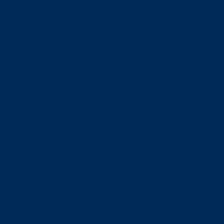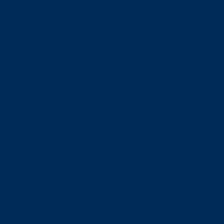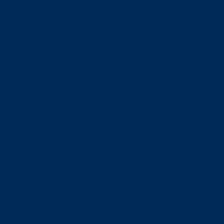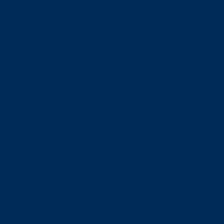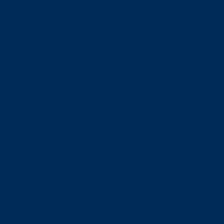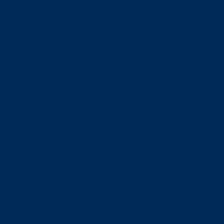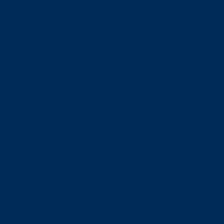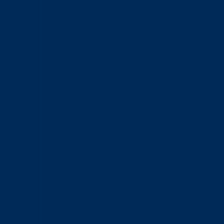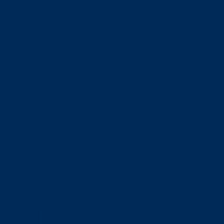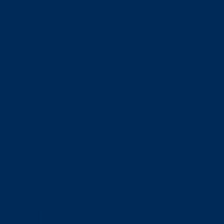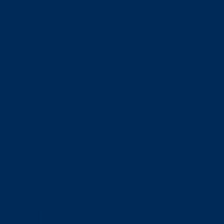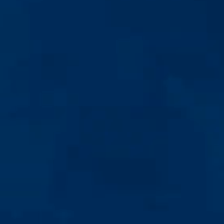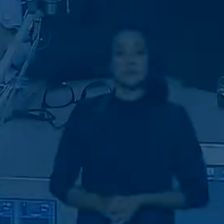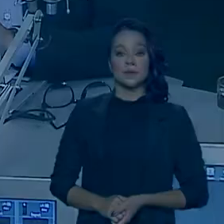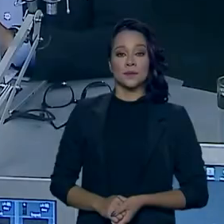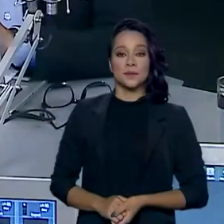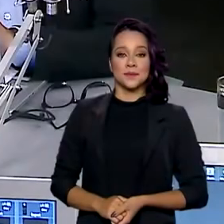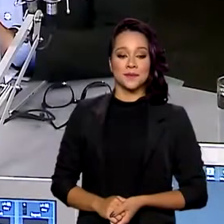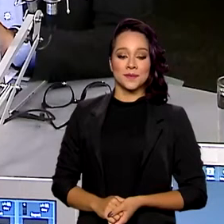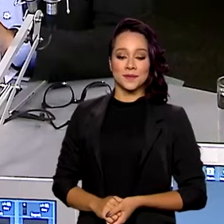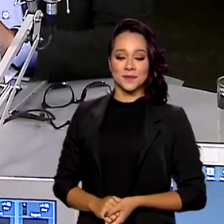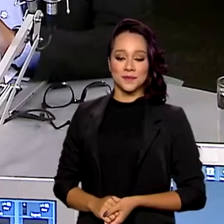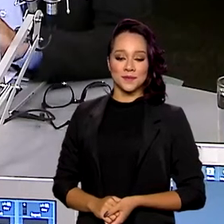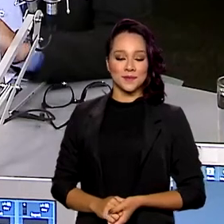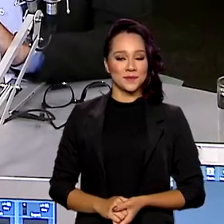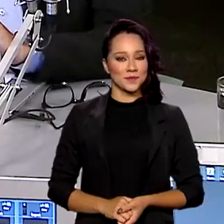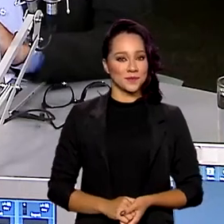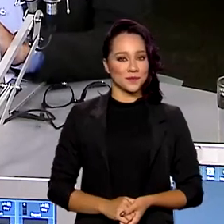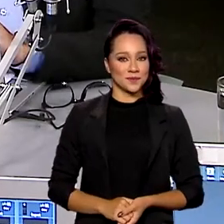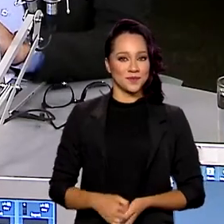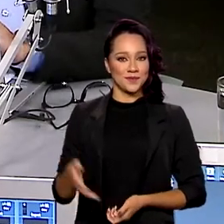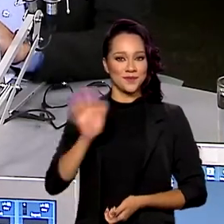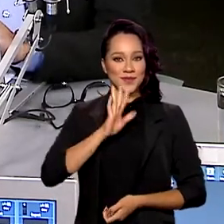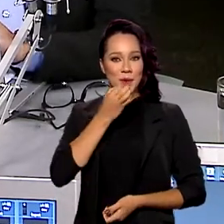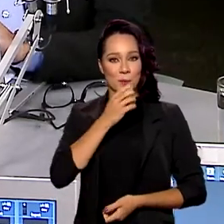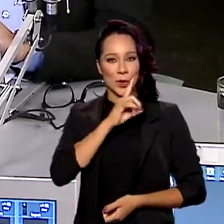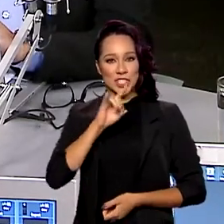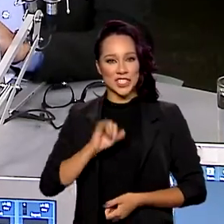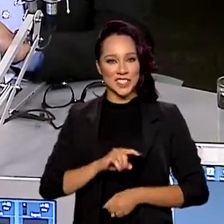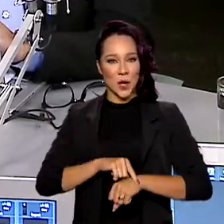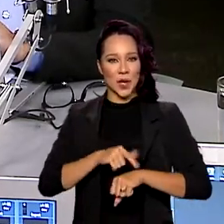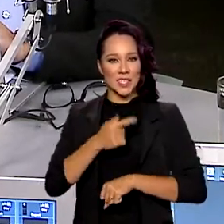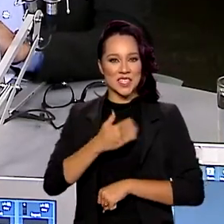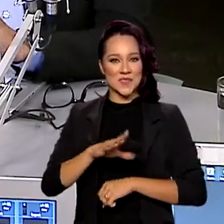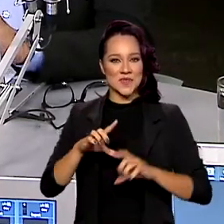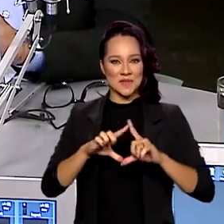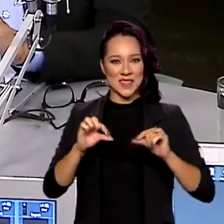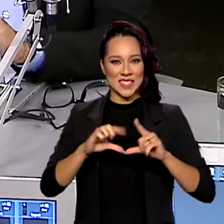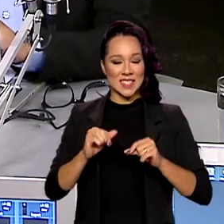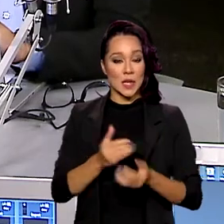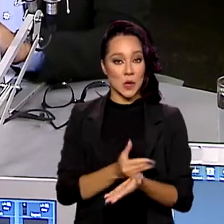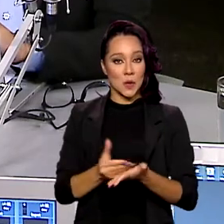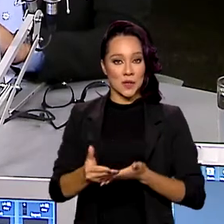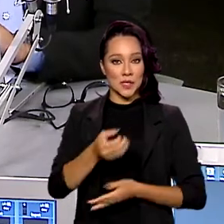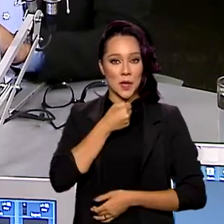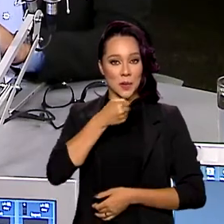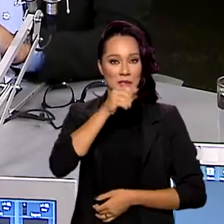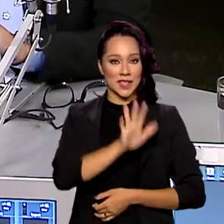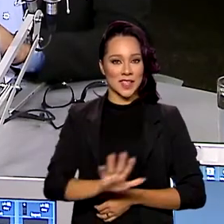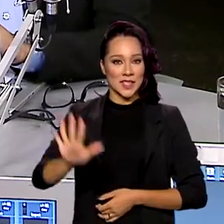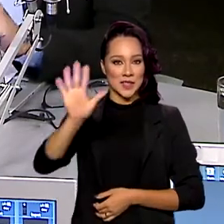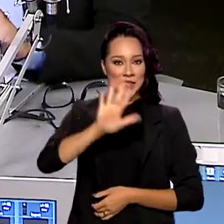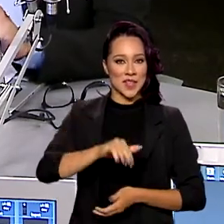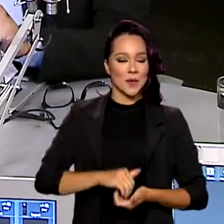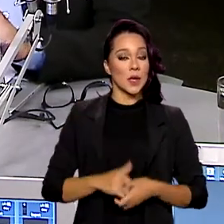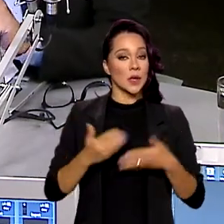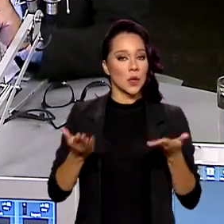repórter Nacional Olá bom dia são 7:30 em Brasília estamos iniciando mais uma edição do